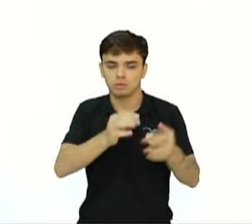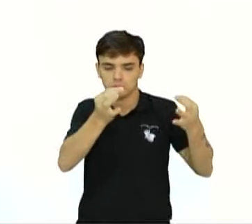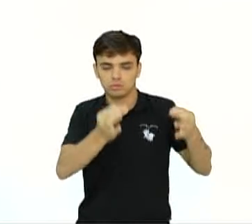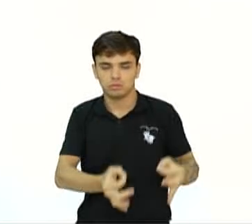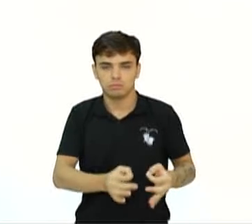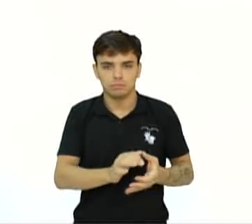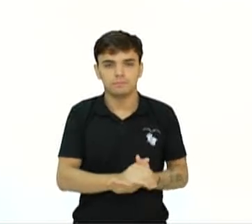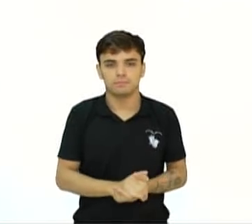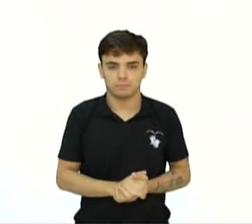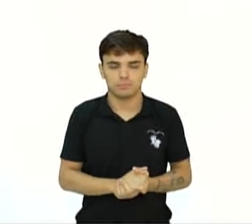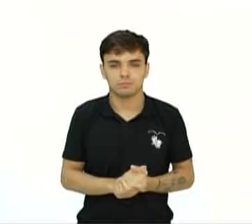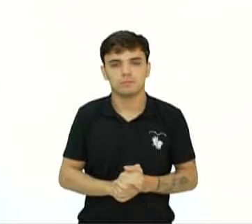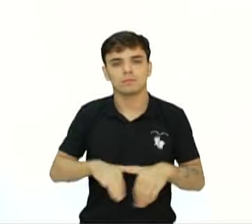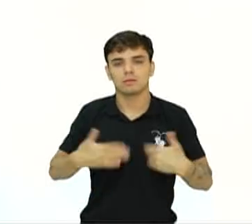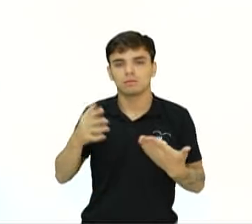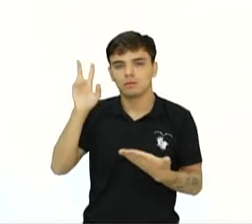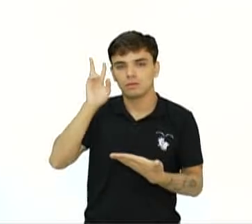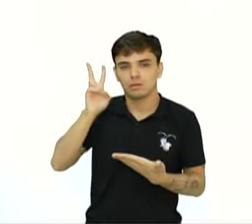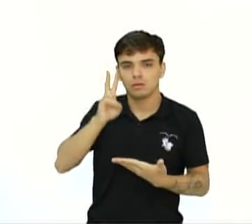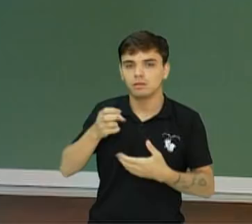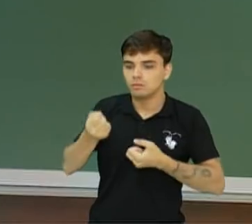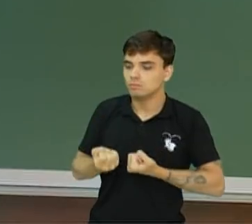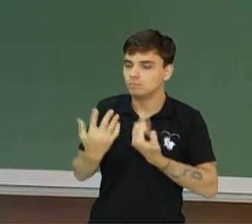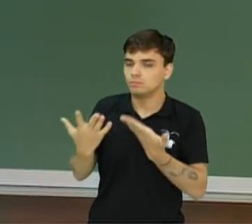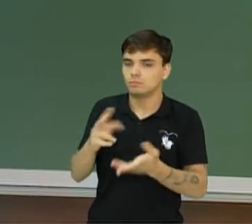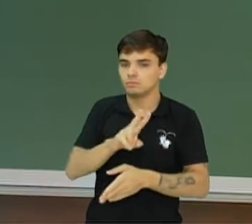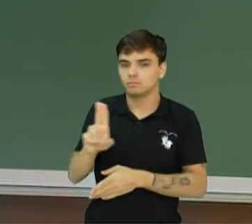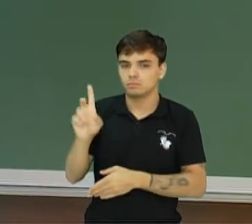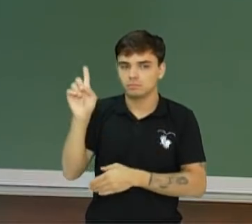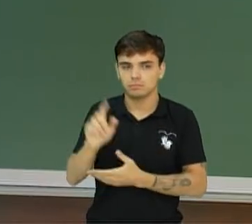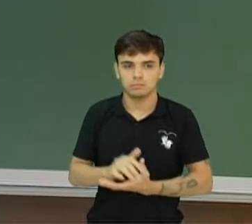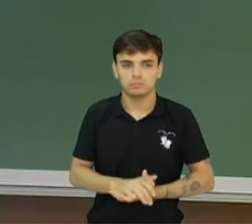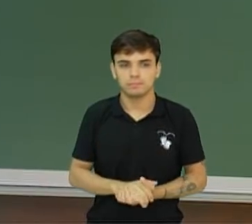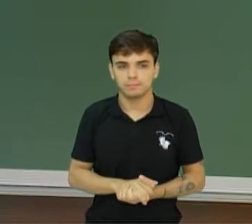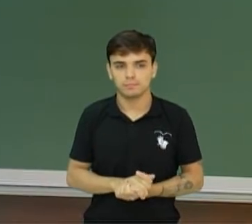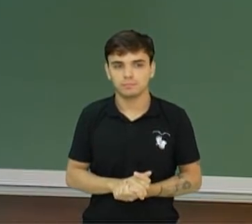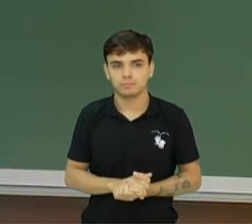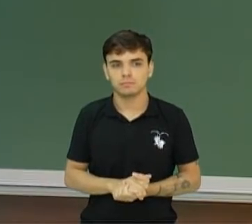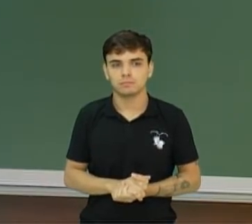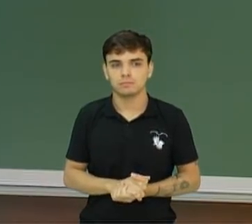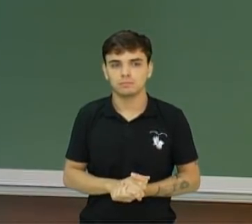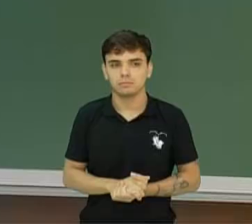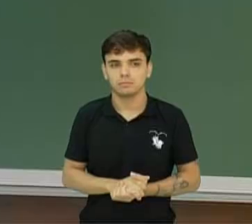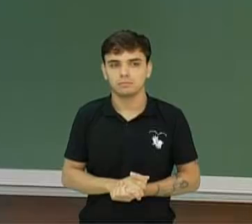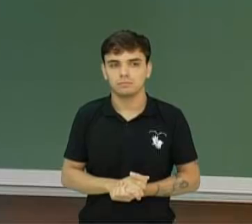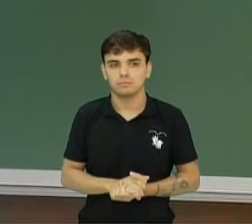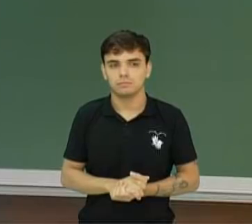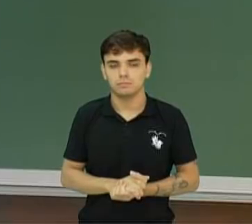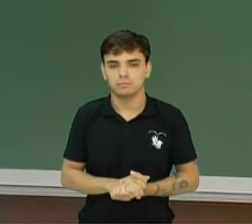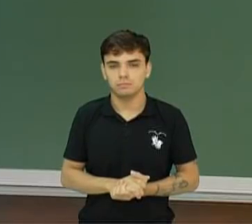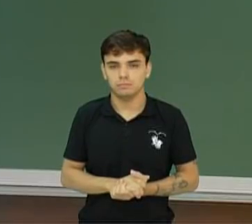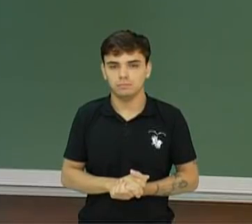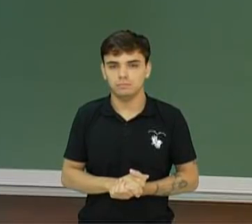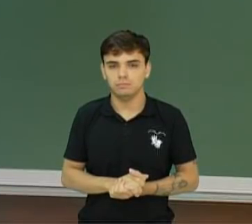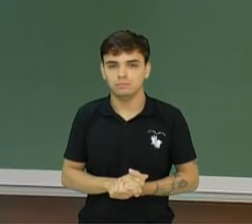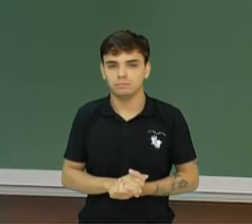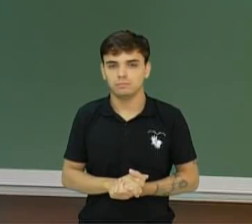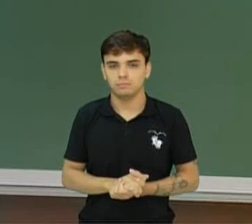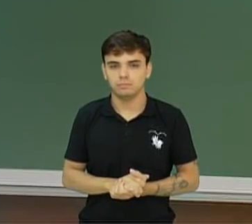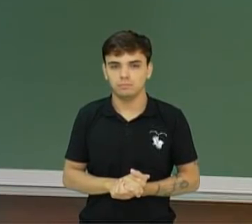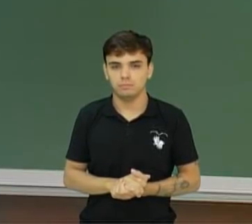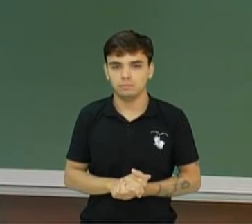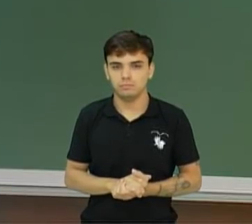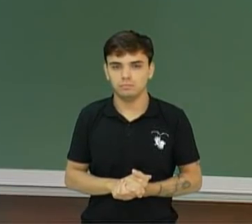né? Então, os historiadores contam isso. She was the wife of a healthy silk merchant from Florence